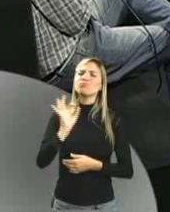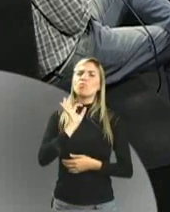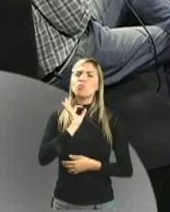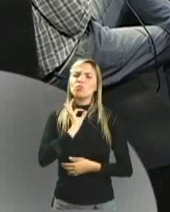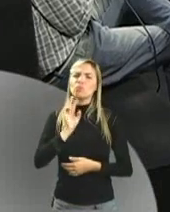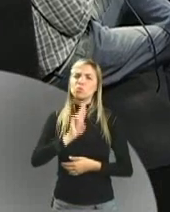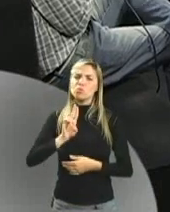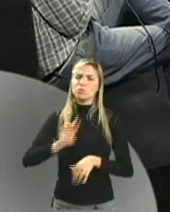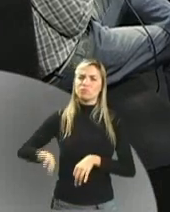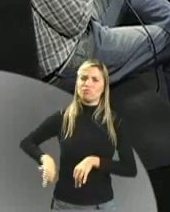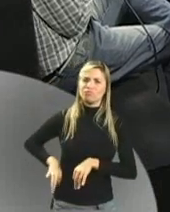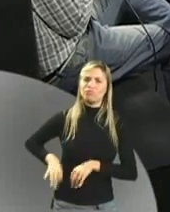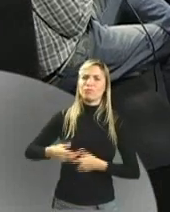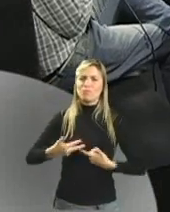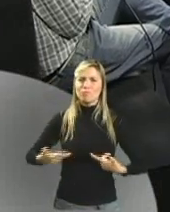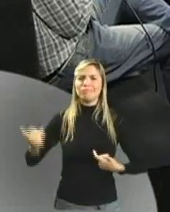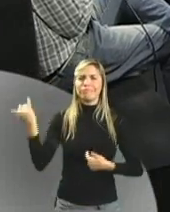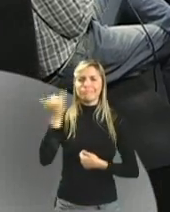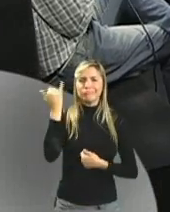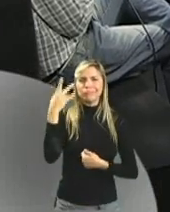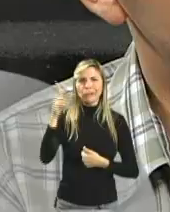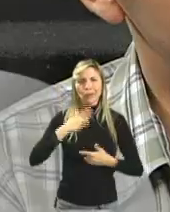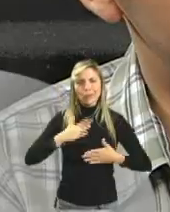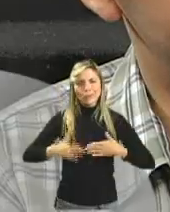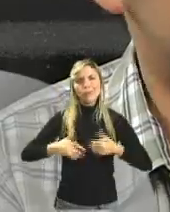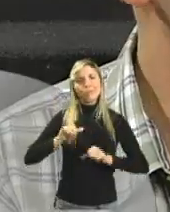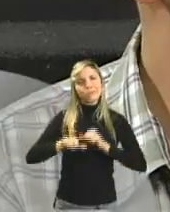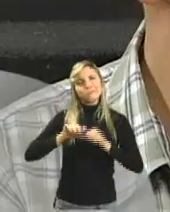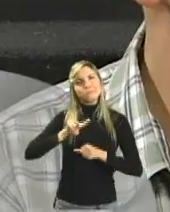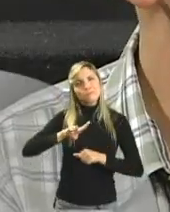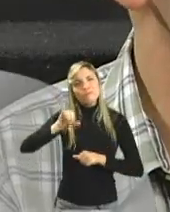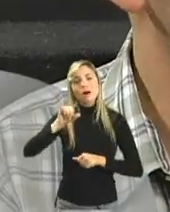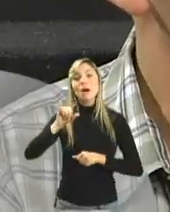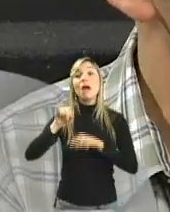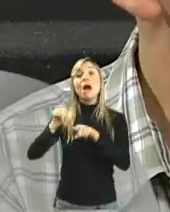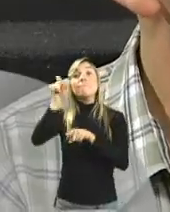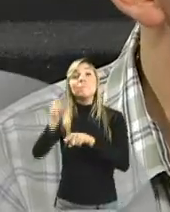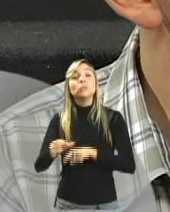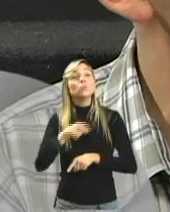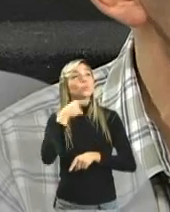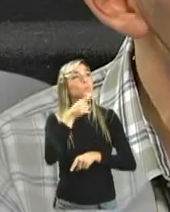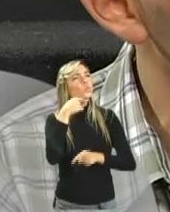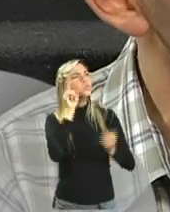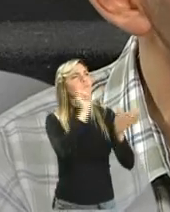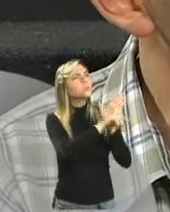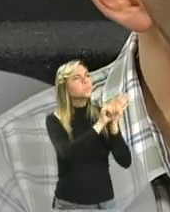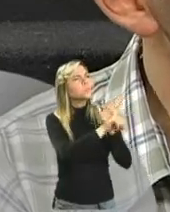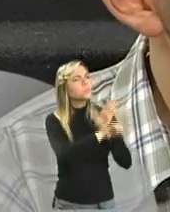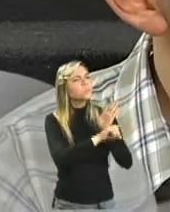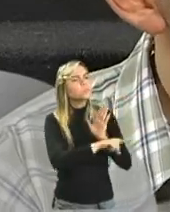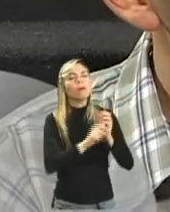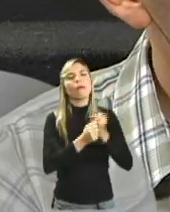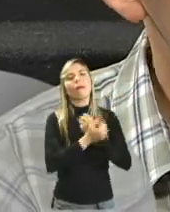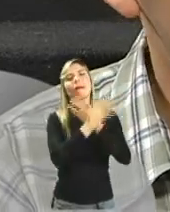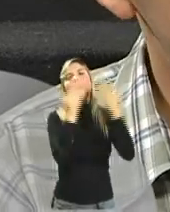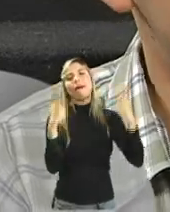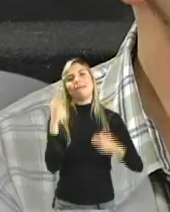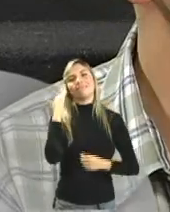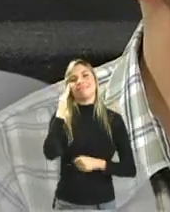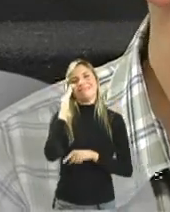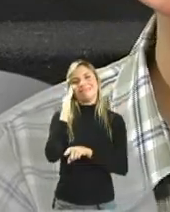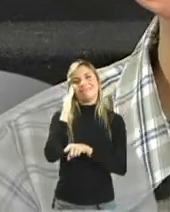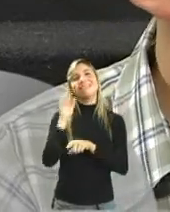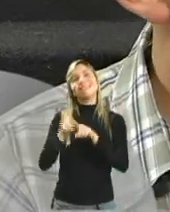que ele já pudesse, naquele momento, já fazer alguns questionamentos aos profissionais sobre